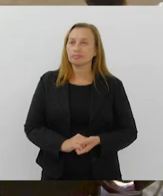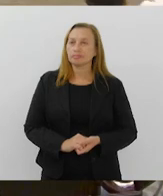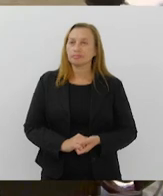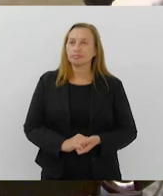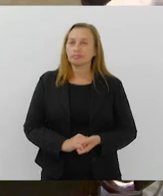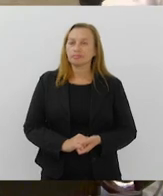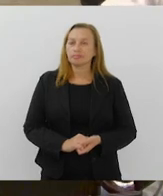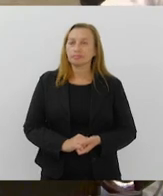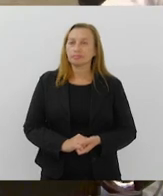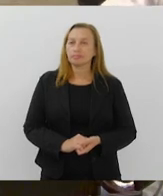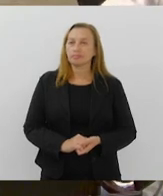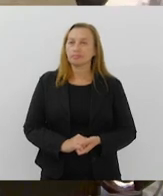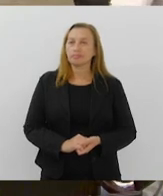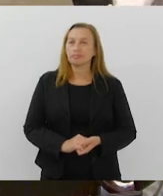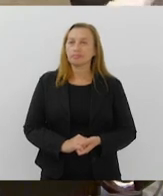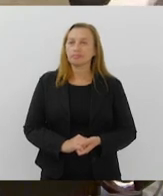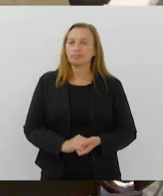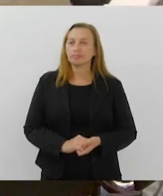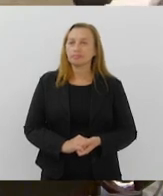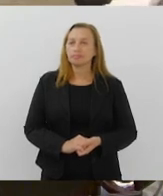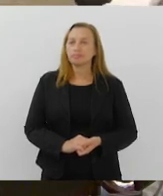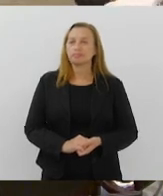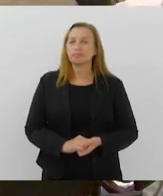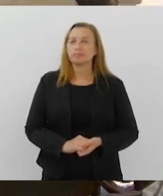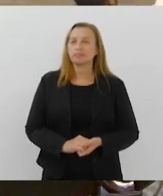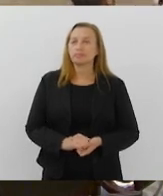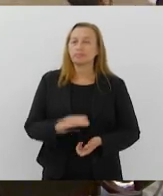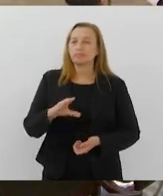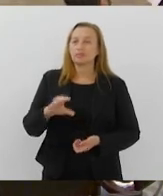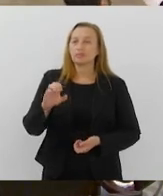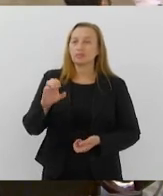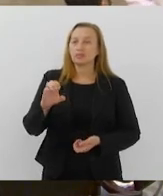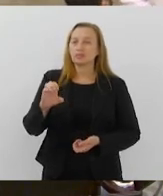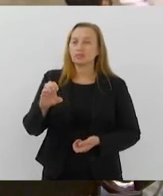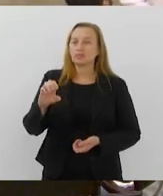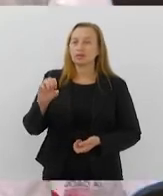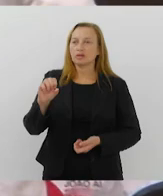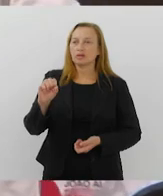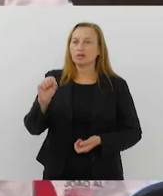O próximo agraciado, o senhor Celso Pereira da Silva.